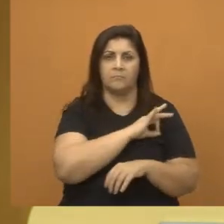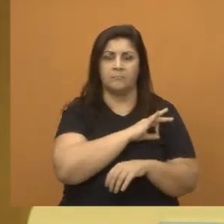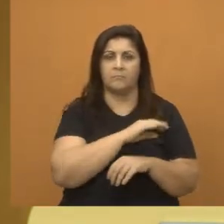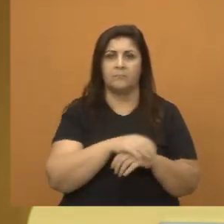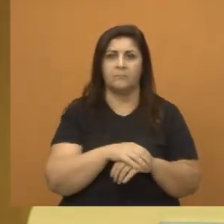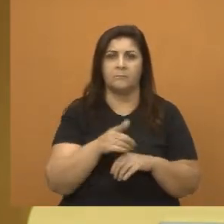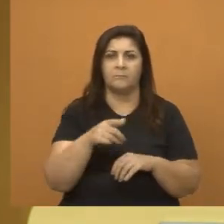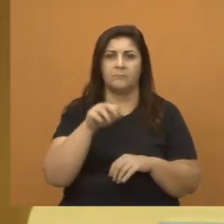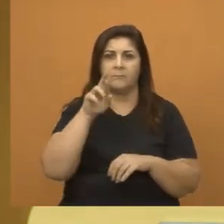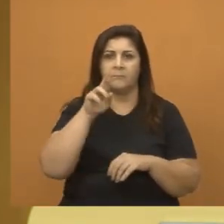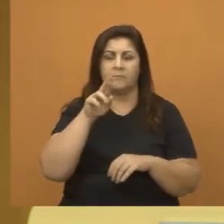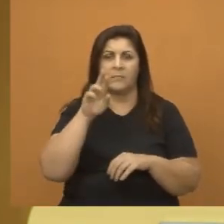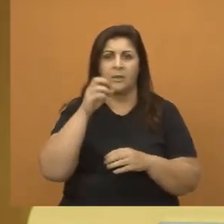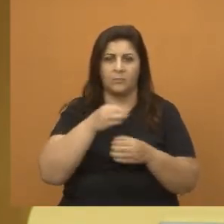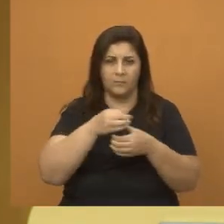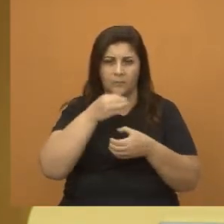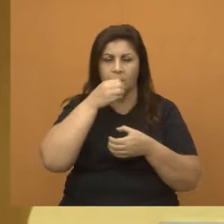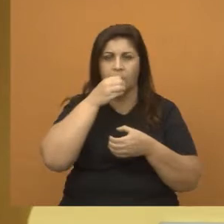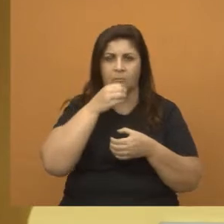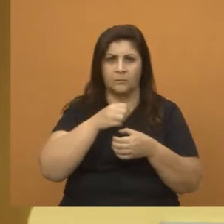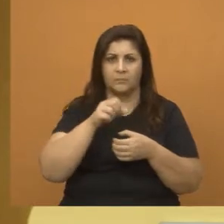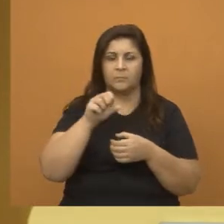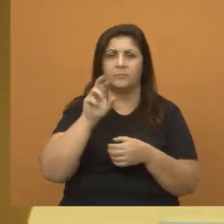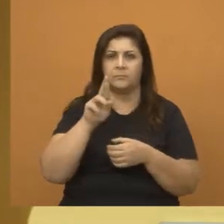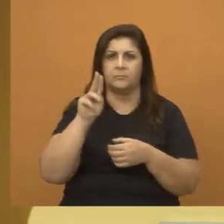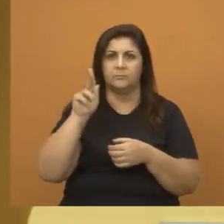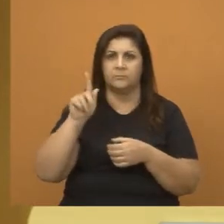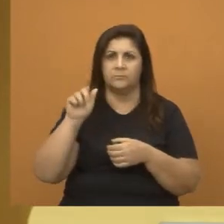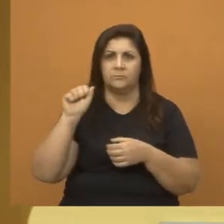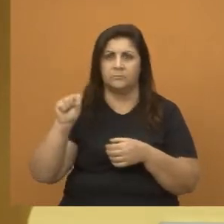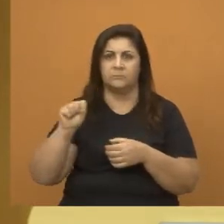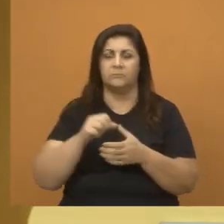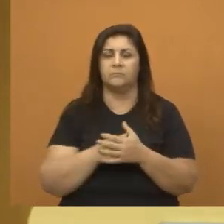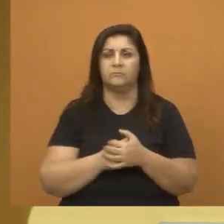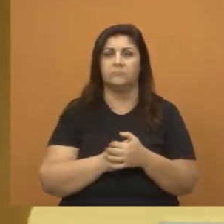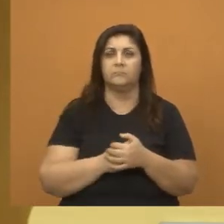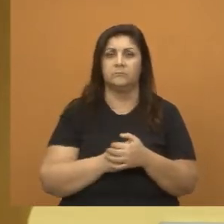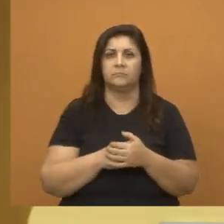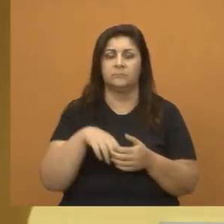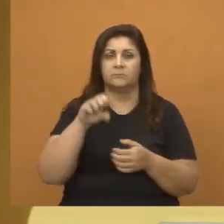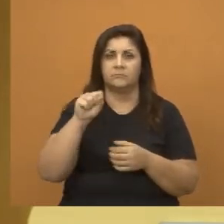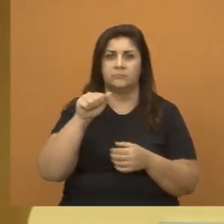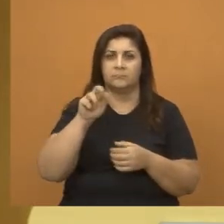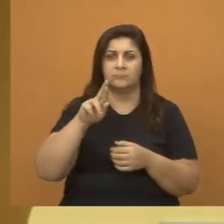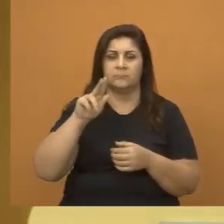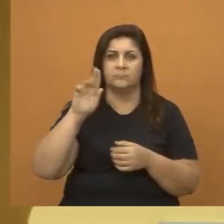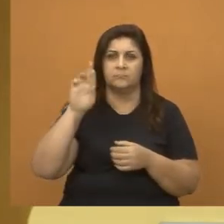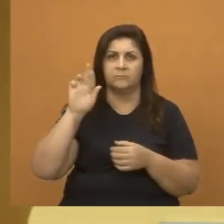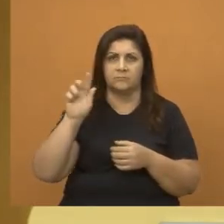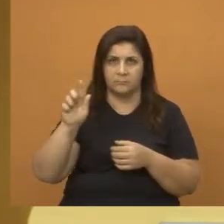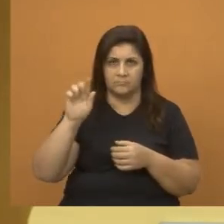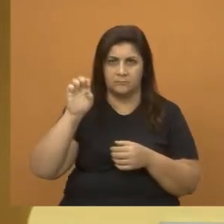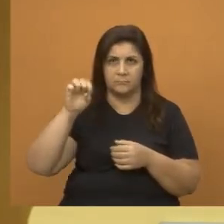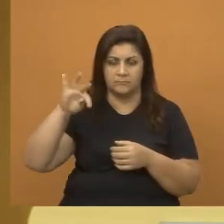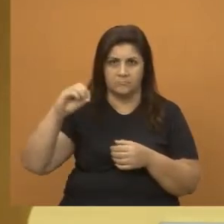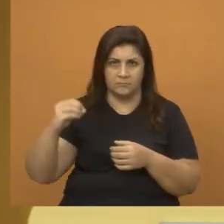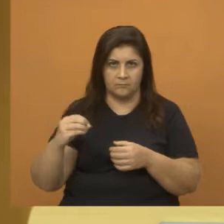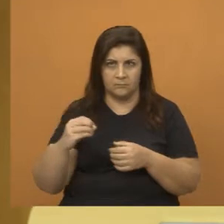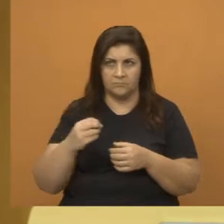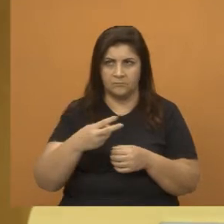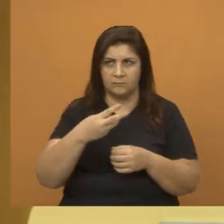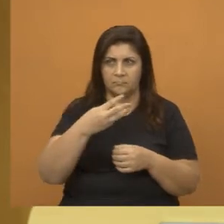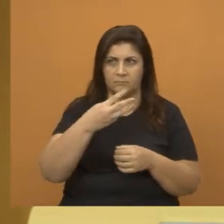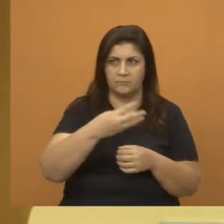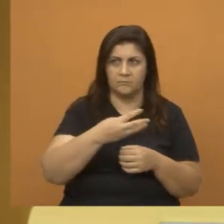rio grande sul 2005 taise sargento auxiliar o oficial de operações do 3º brigada brigada